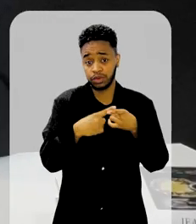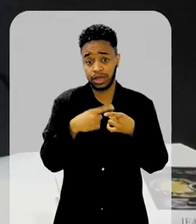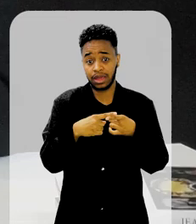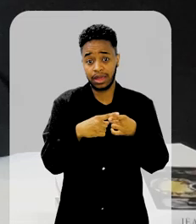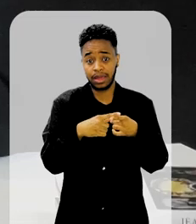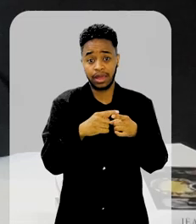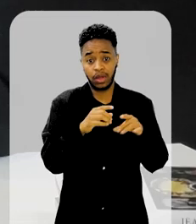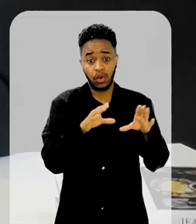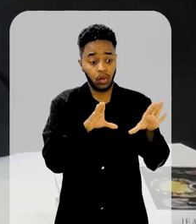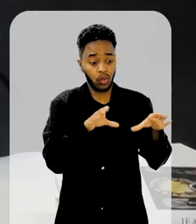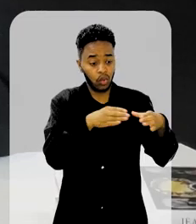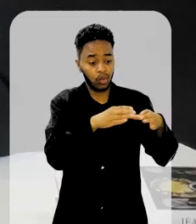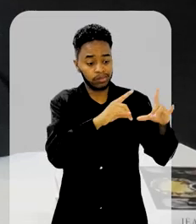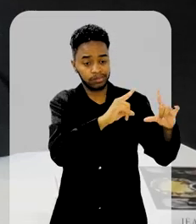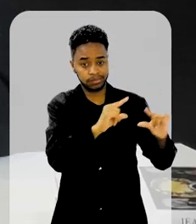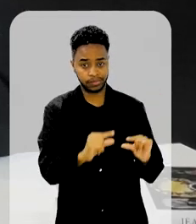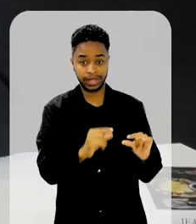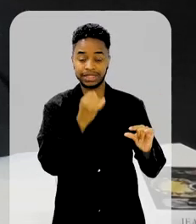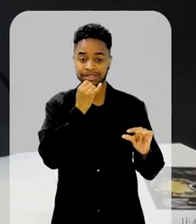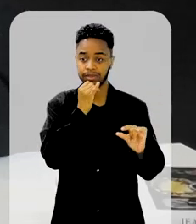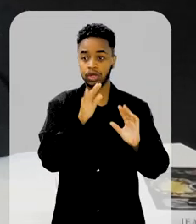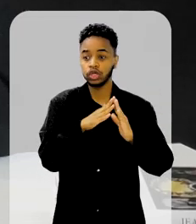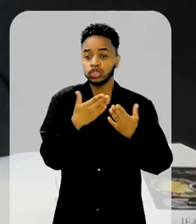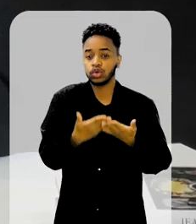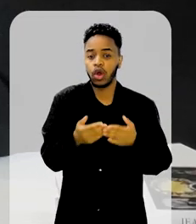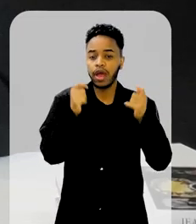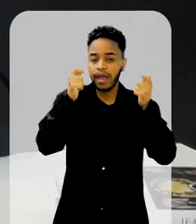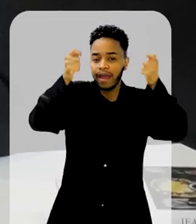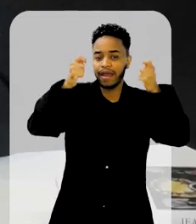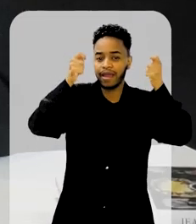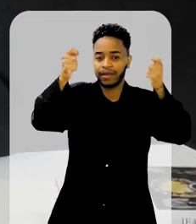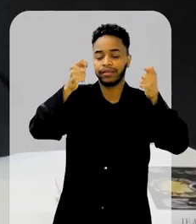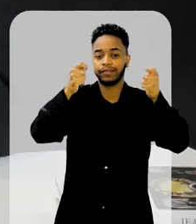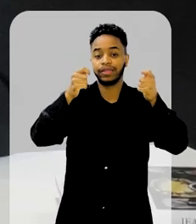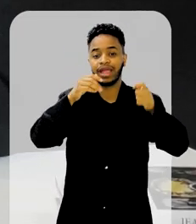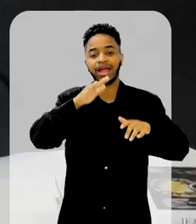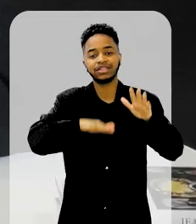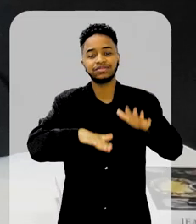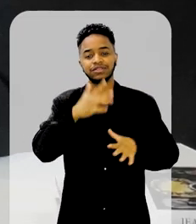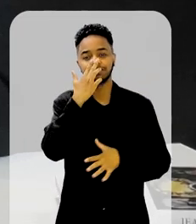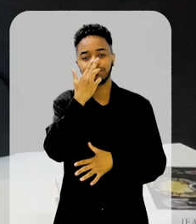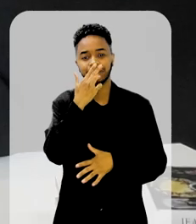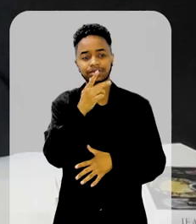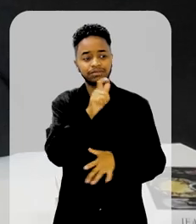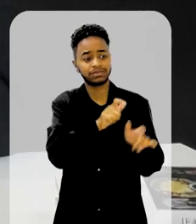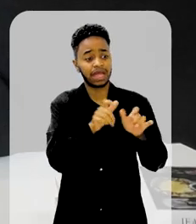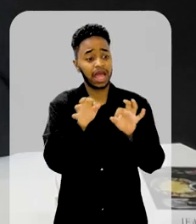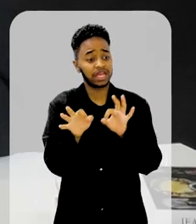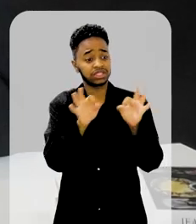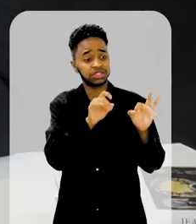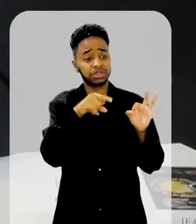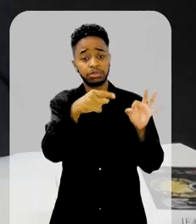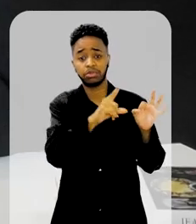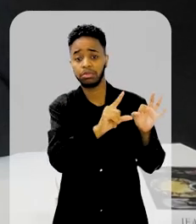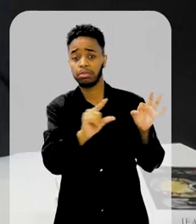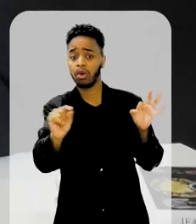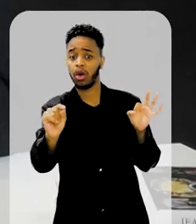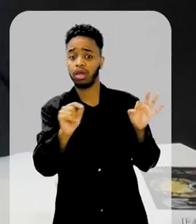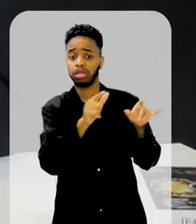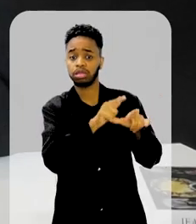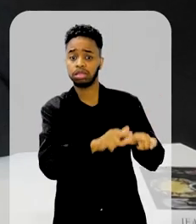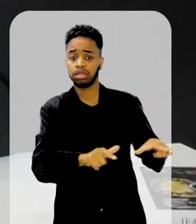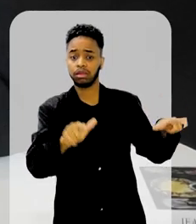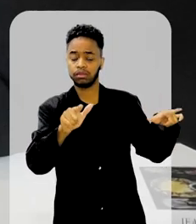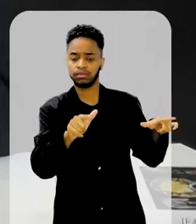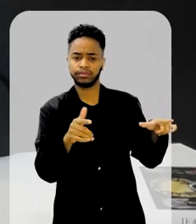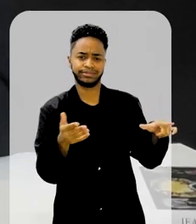tem por exemplo as escolas de torcida com todo respeito as escolas de torcida que eu gosto muito mas às vezes a torcida assiste a escola dela e vai todo mundo